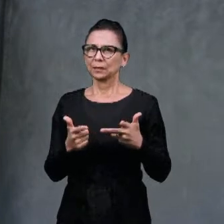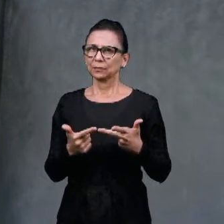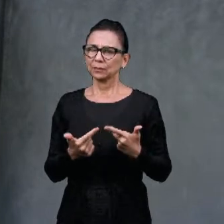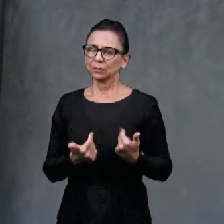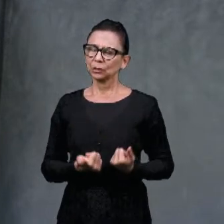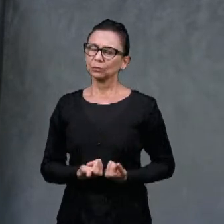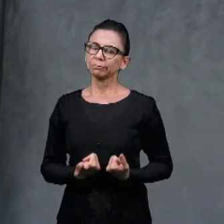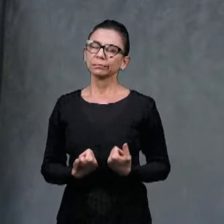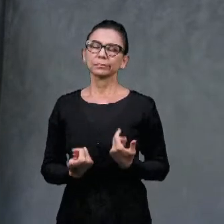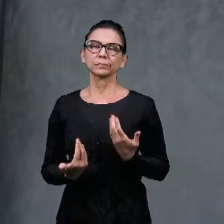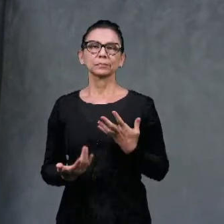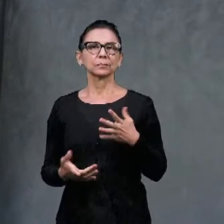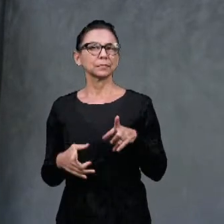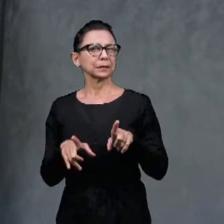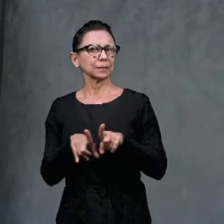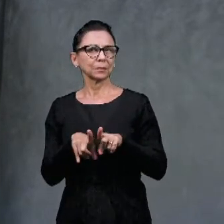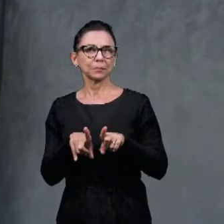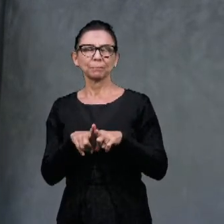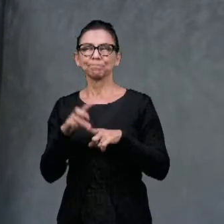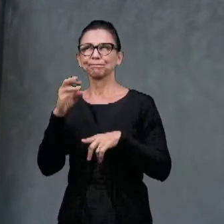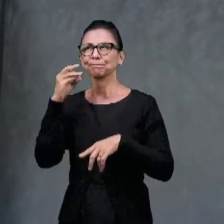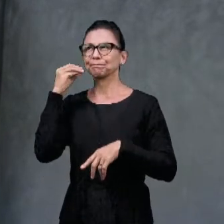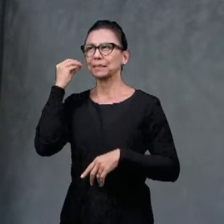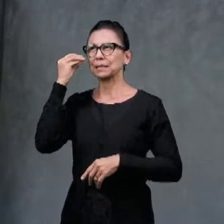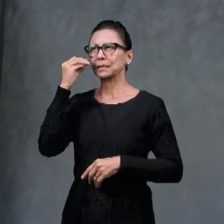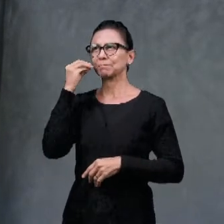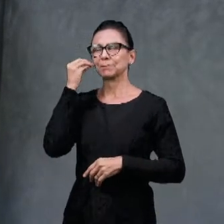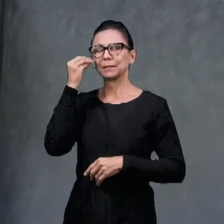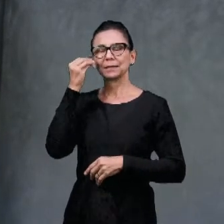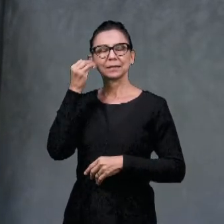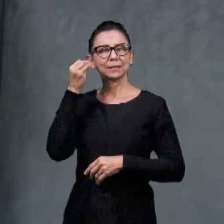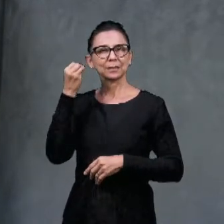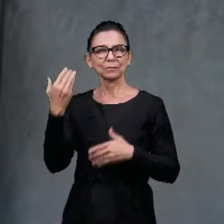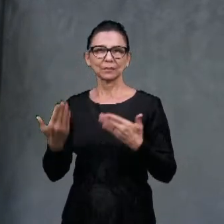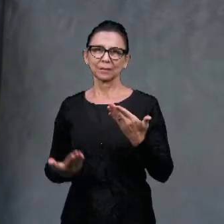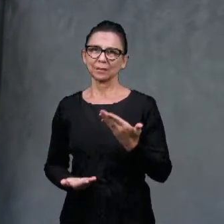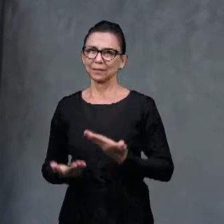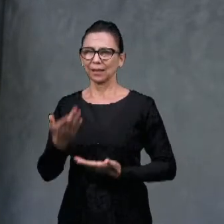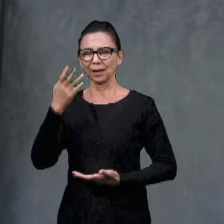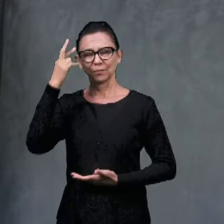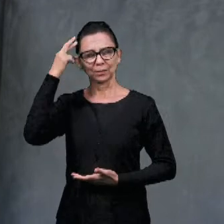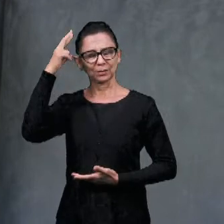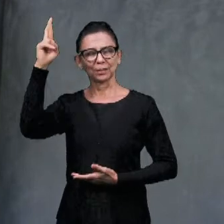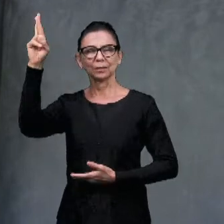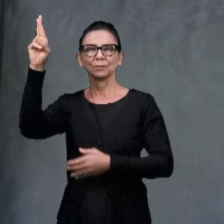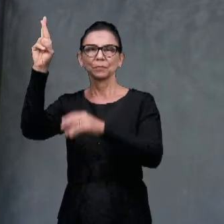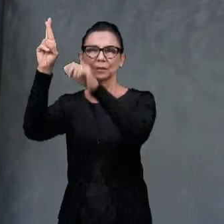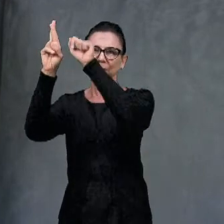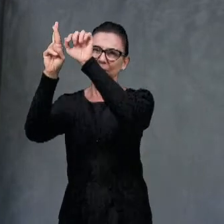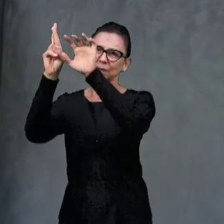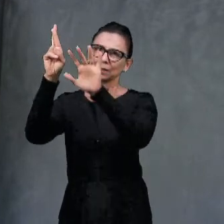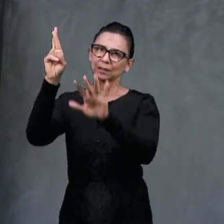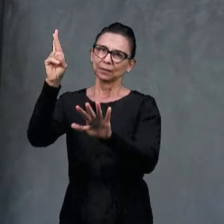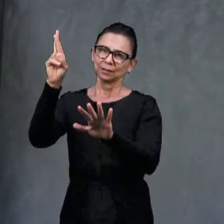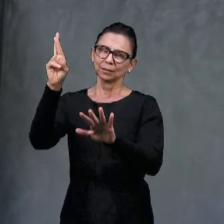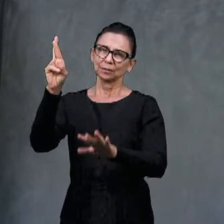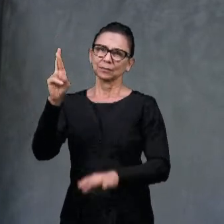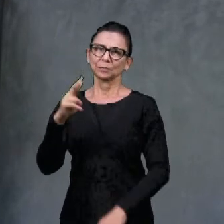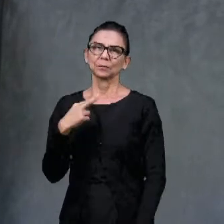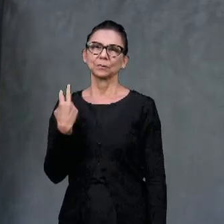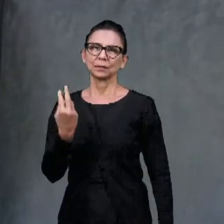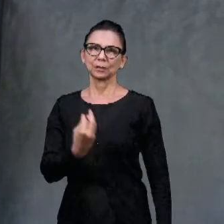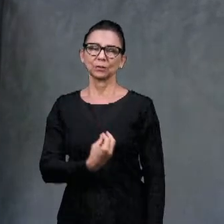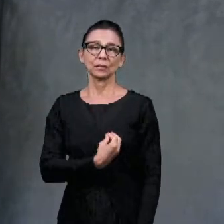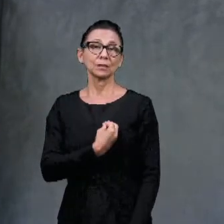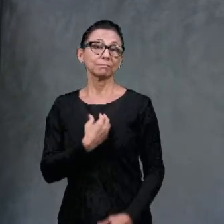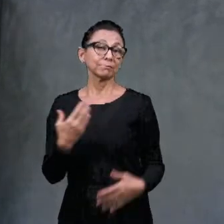também uma experiência do servo do Senhor, é uma bênção de Deus para as nossas vidas.